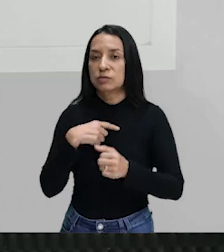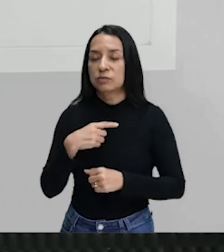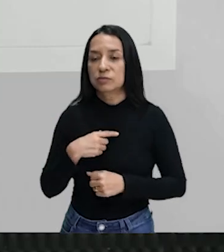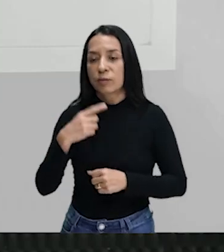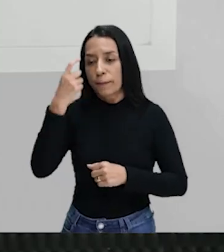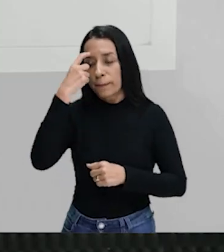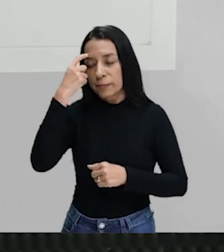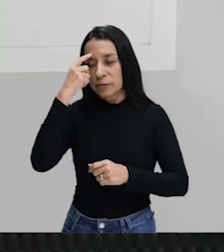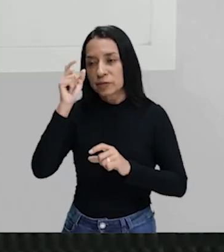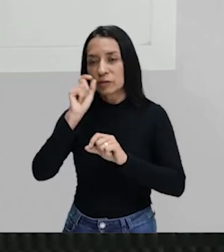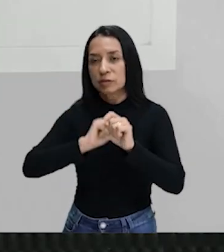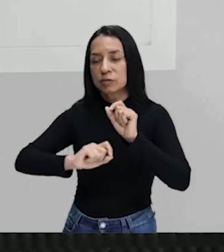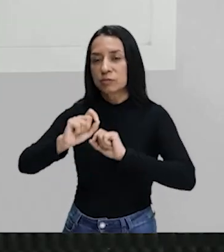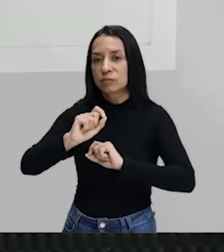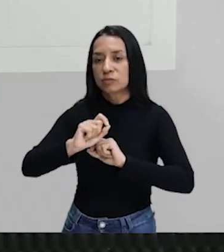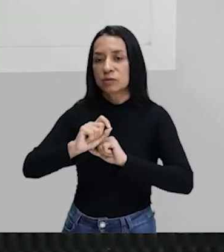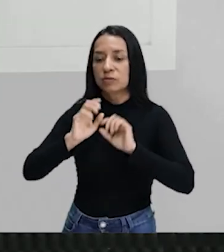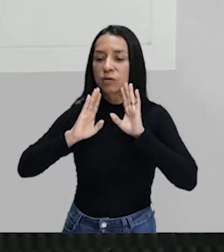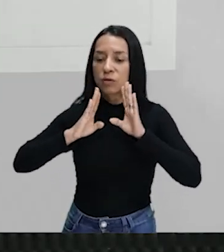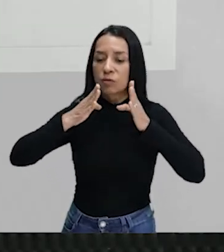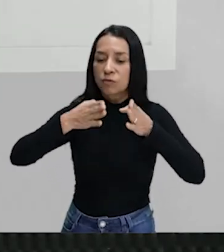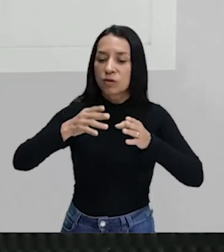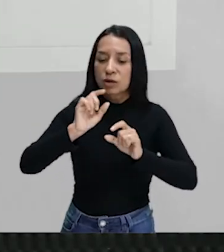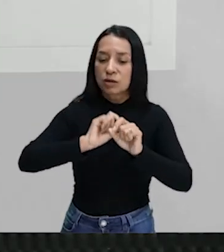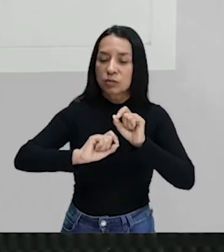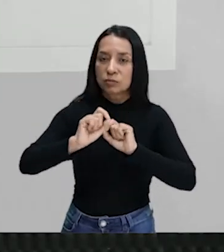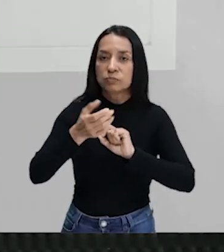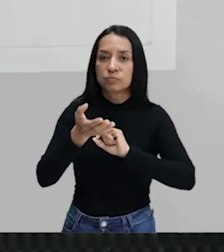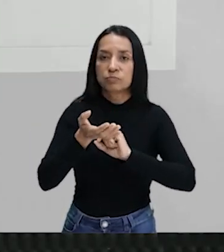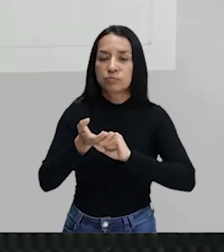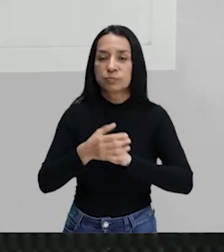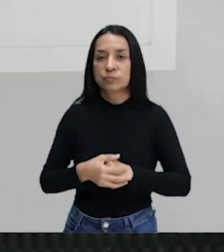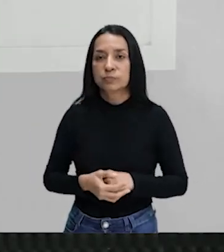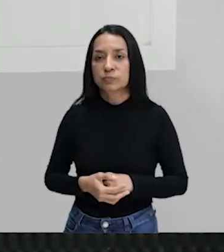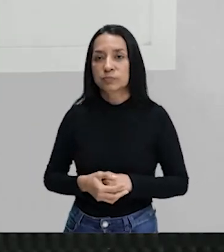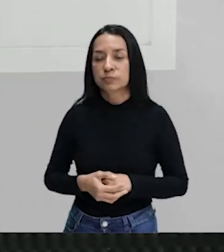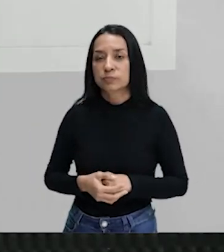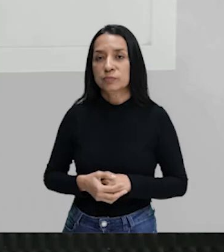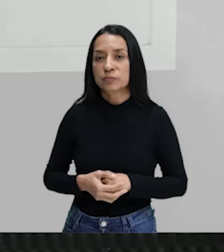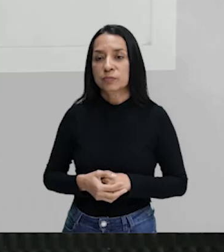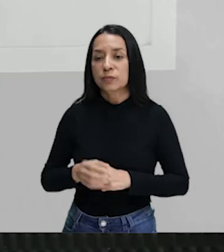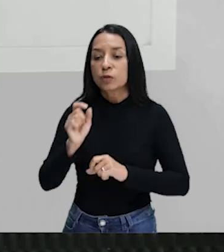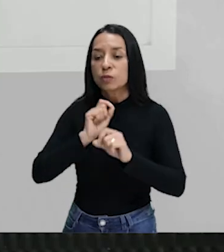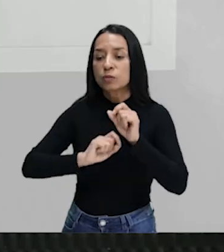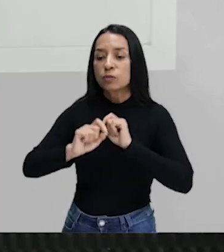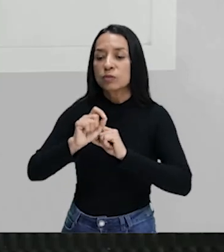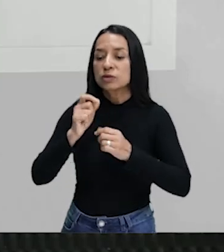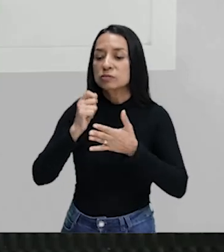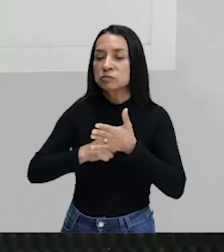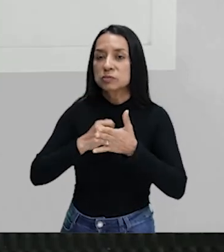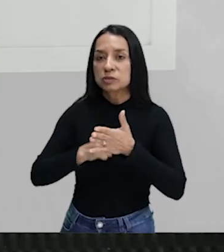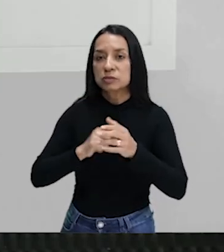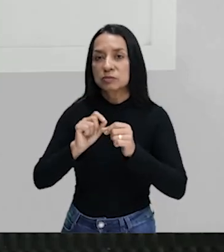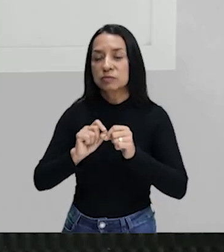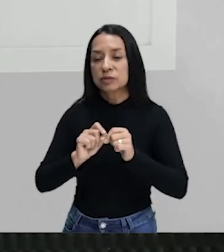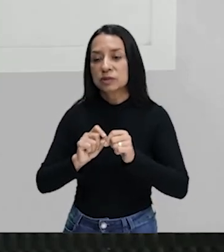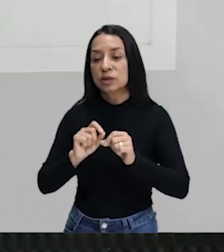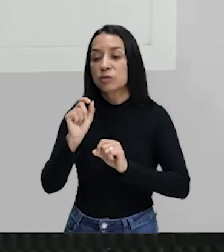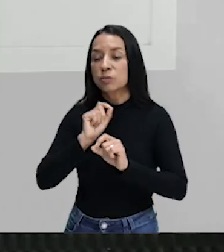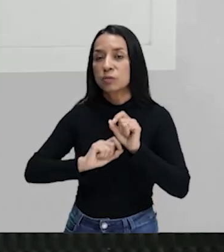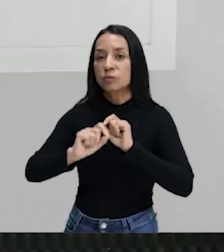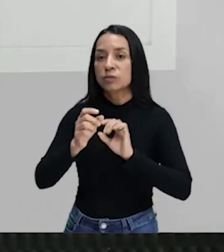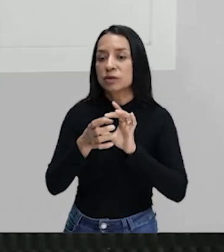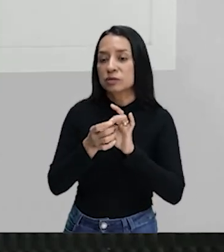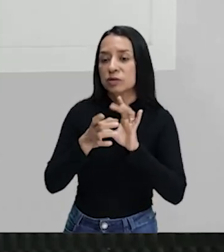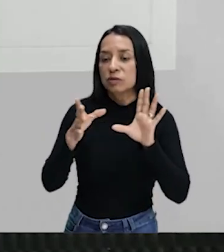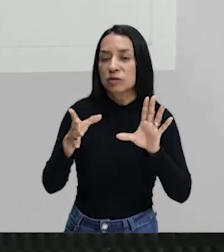vou pensar, debruçar-me sobre aquilo que quero, aquilo que intento fazer, que estou disposto